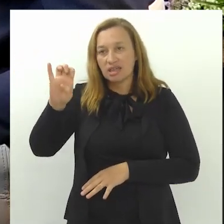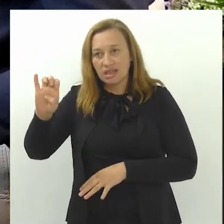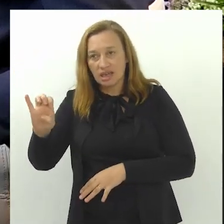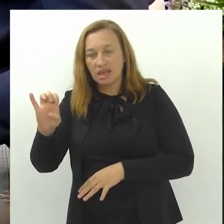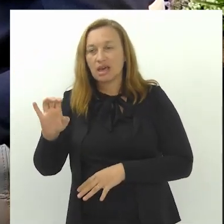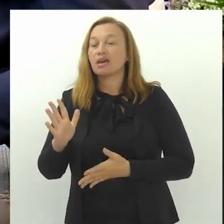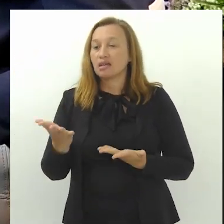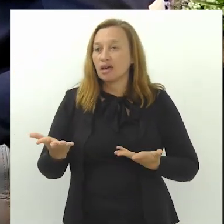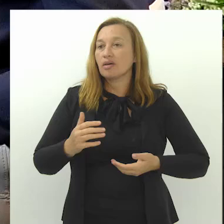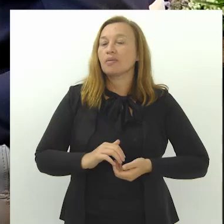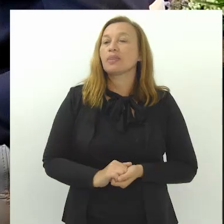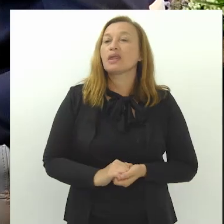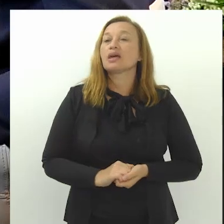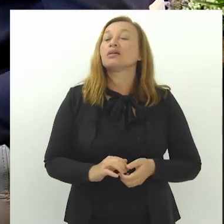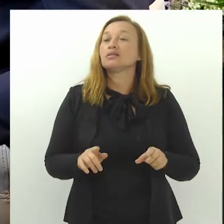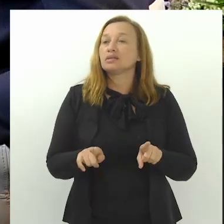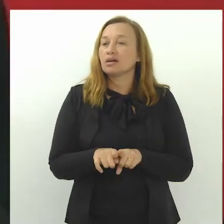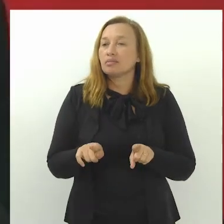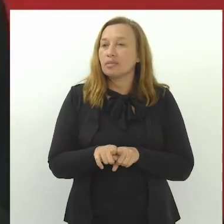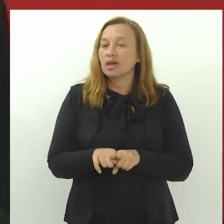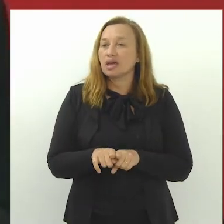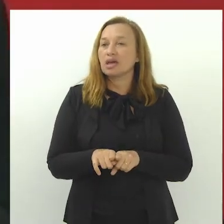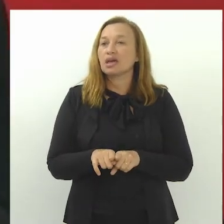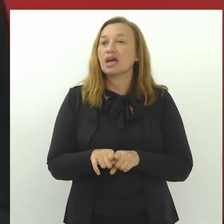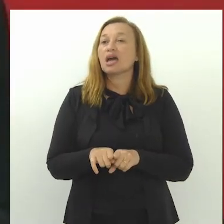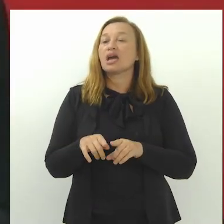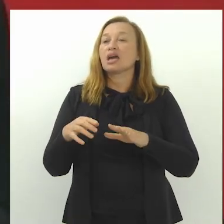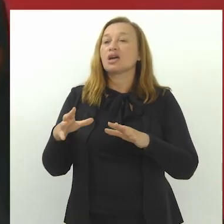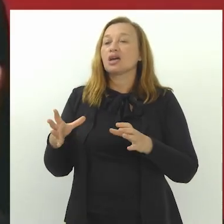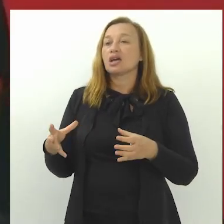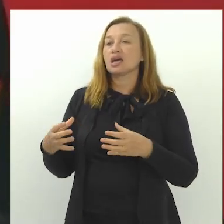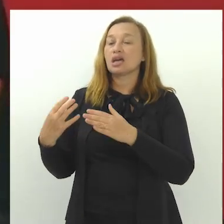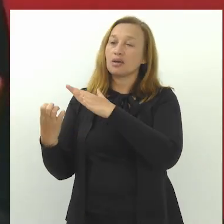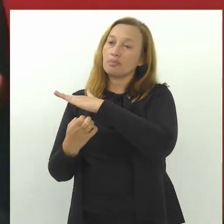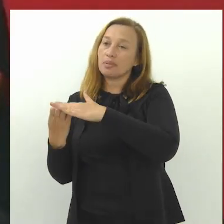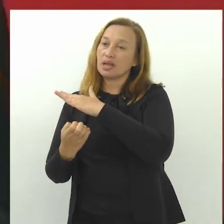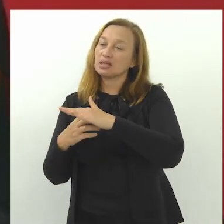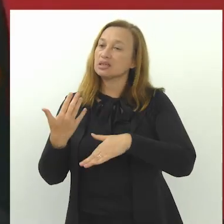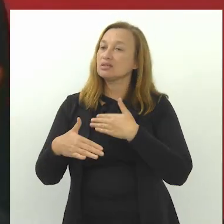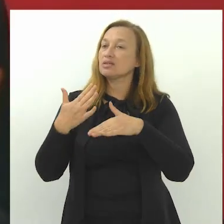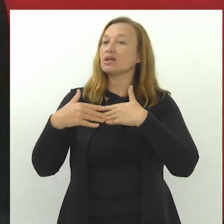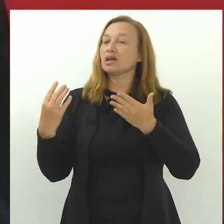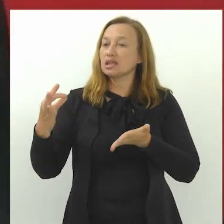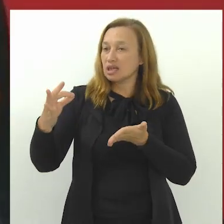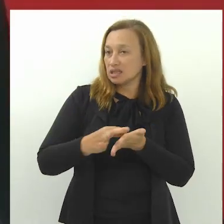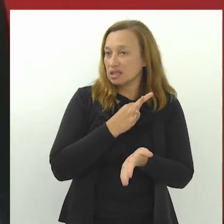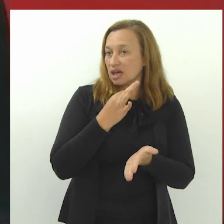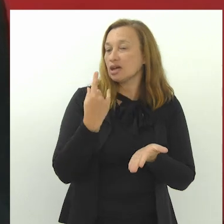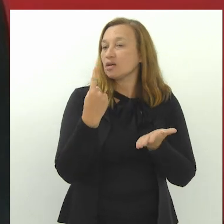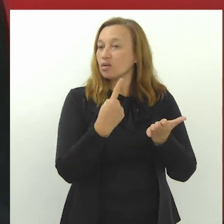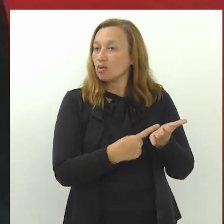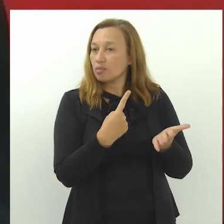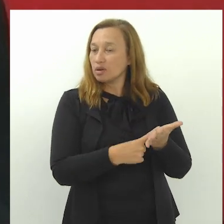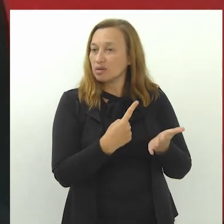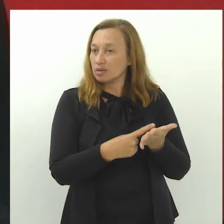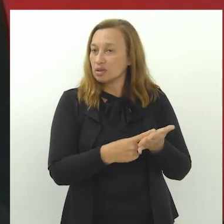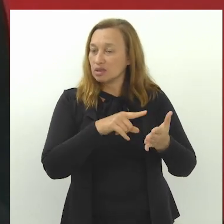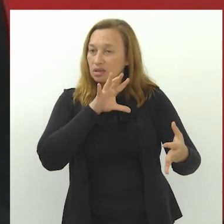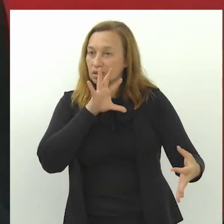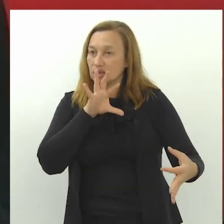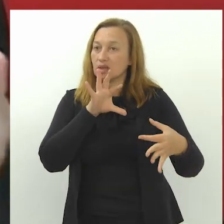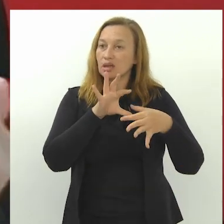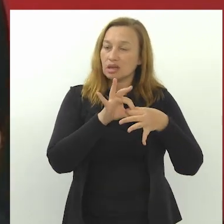bancos multilaterais, né, que também assinaram, agências de desenvolvimento, que também assinaram compromissos